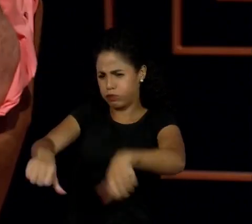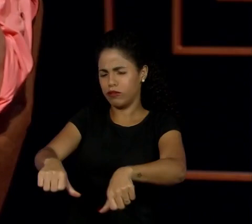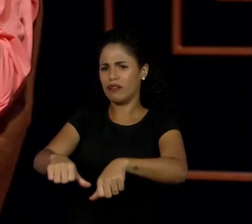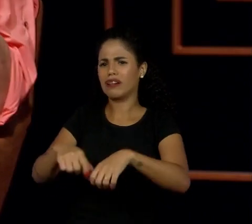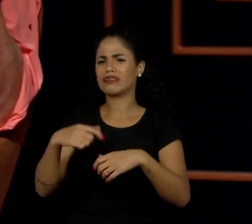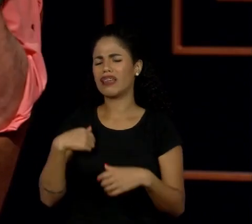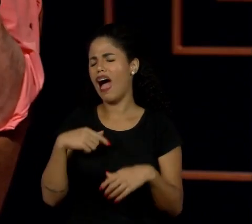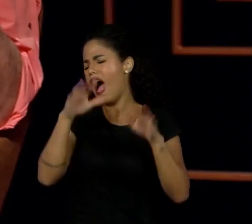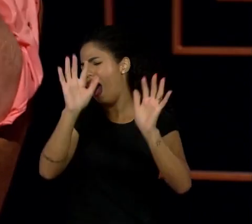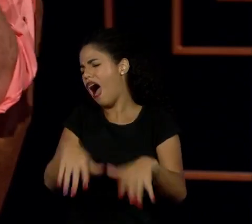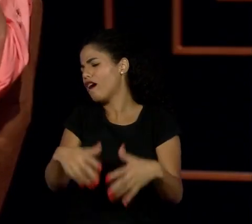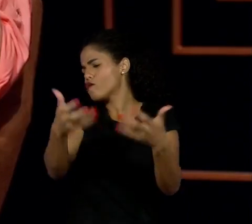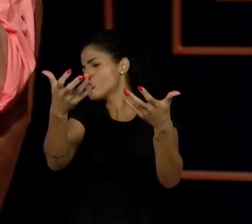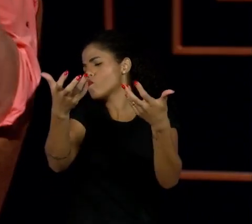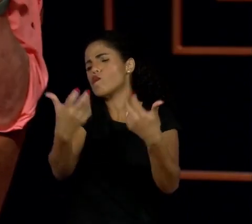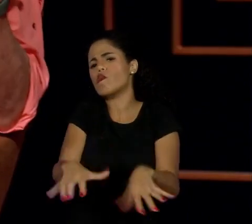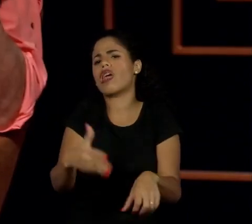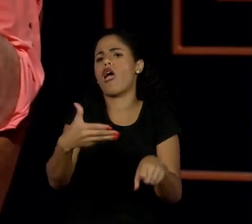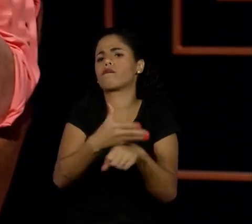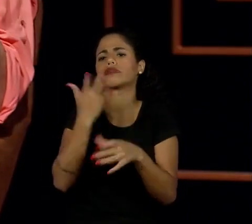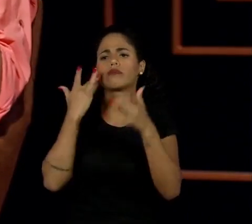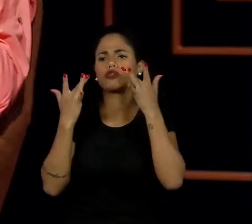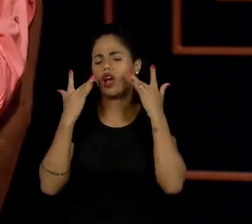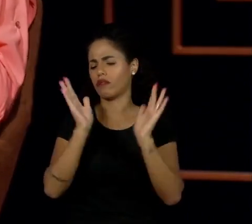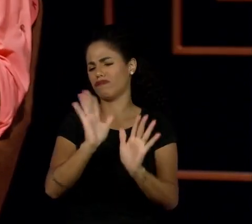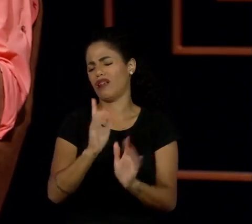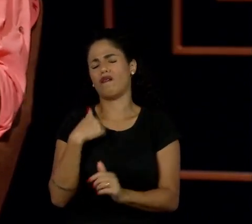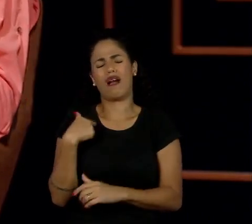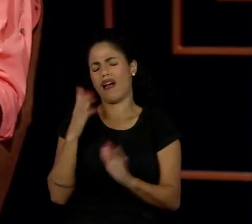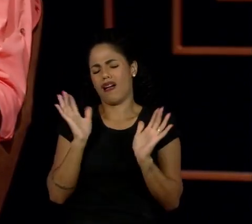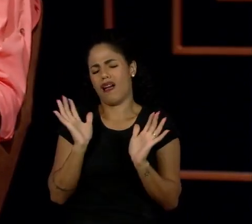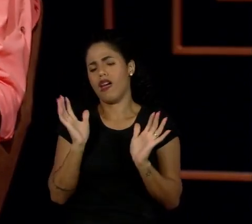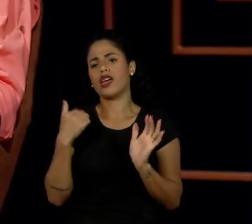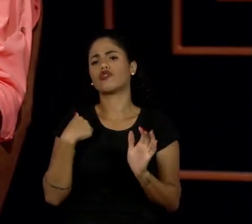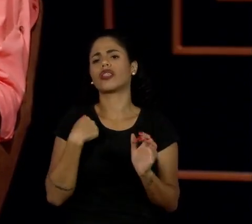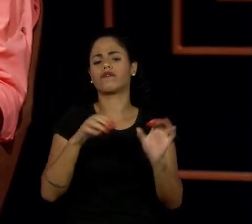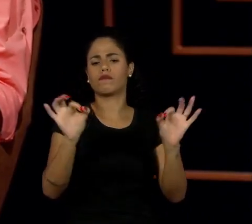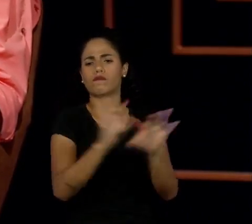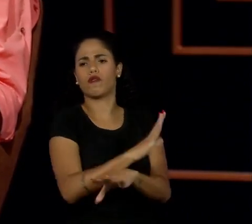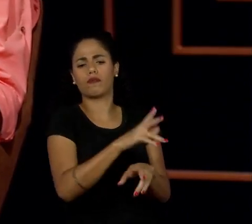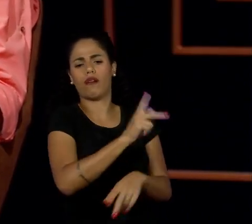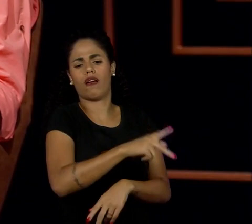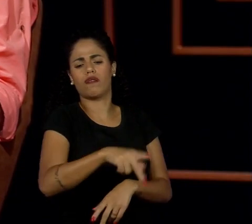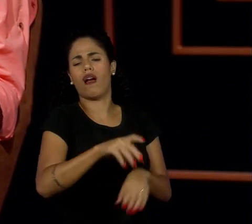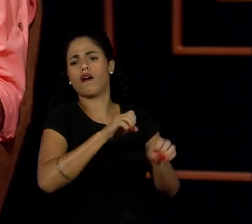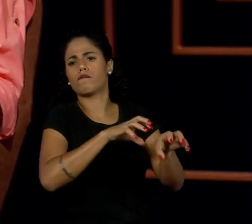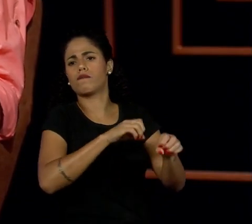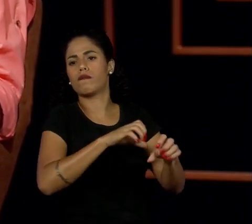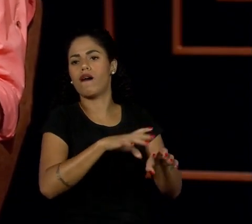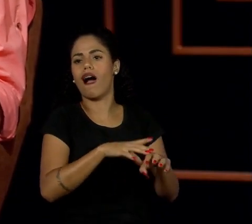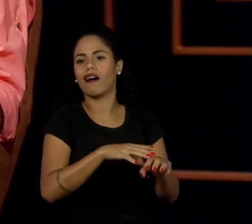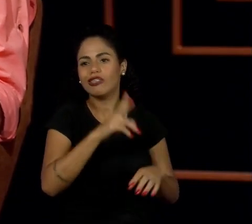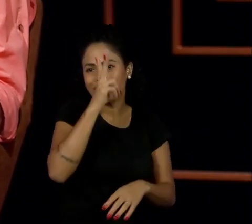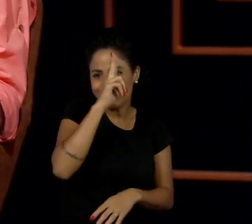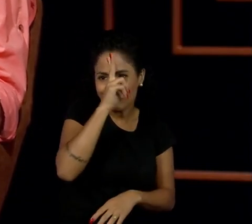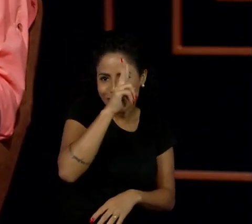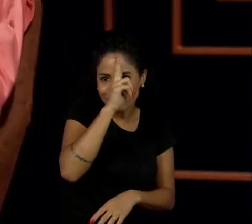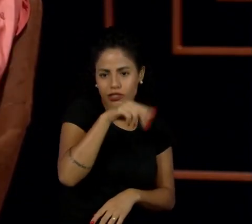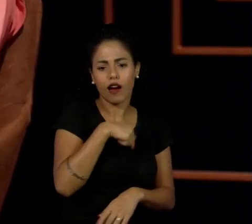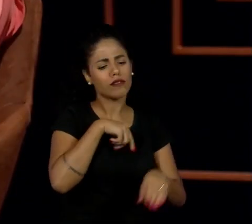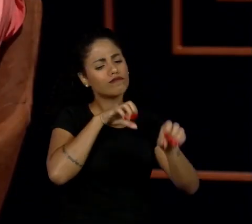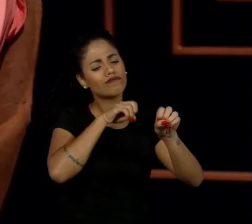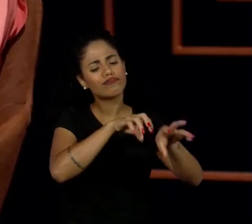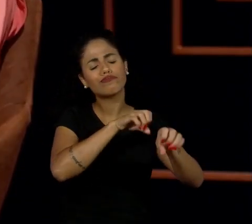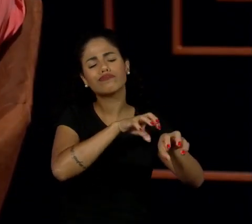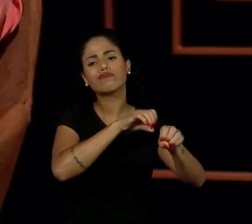mais. Já tinha desencarnado na minha vida, já estava me preparando para dar aula, que eu fazia história. Então eu ia dar aula ali no